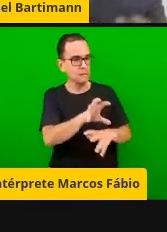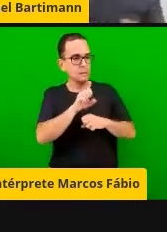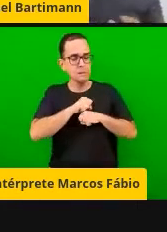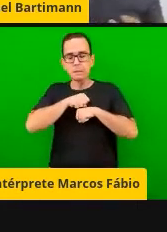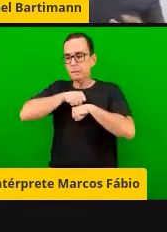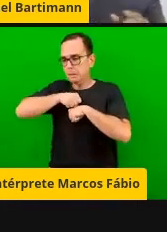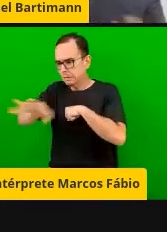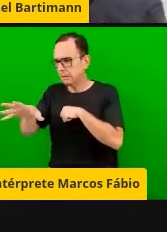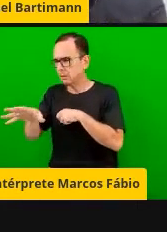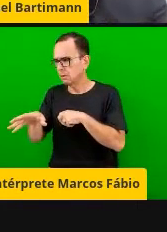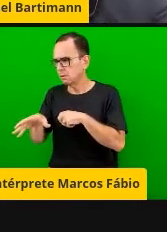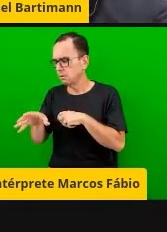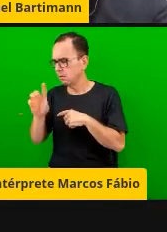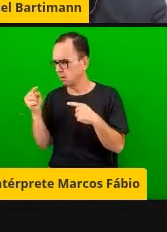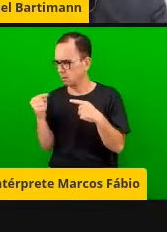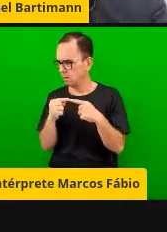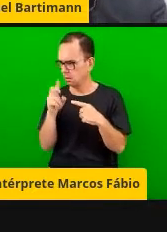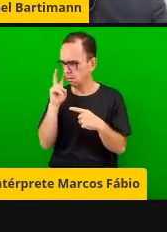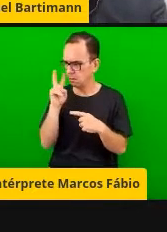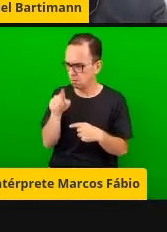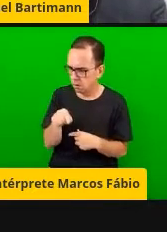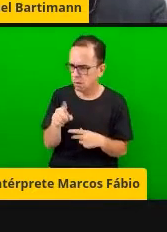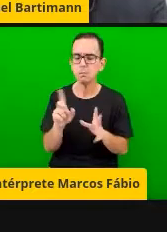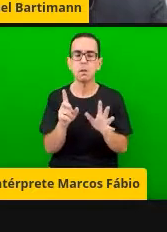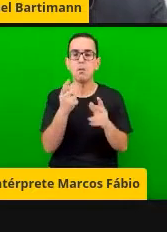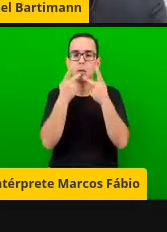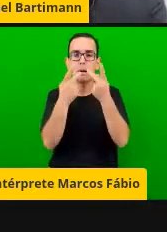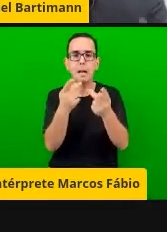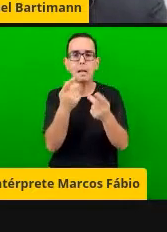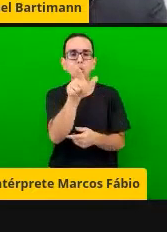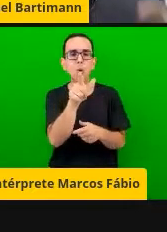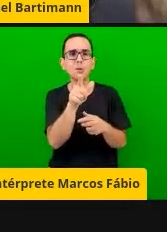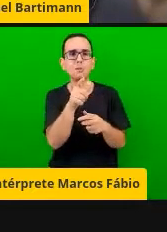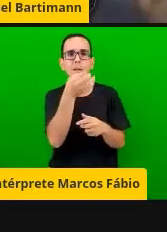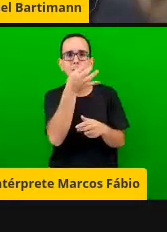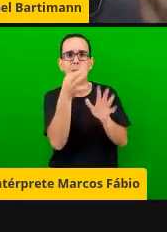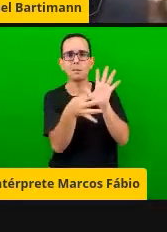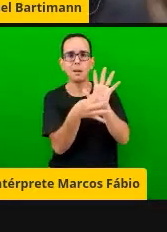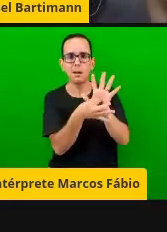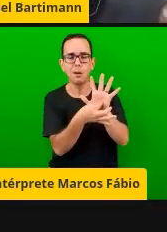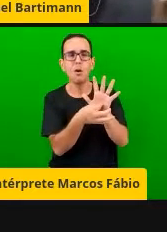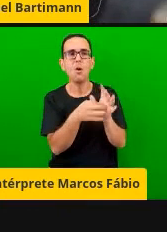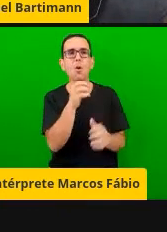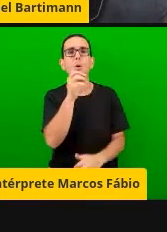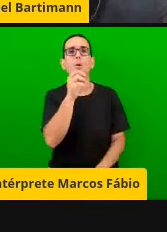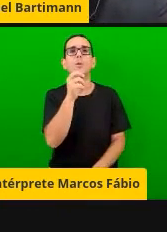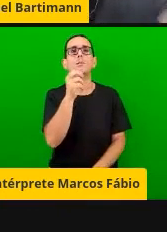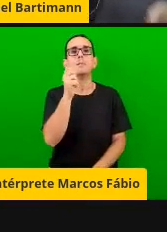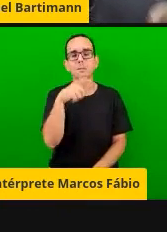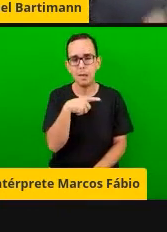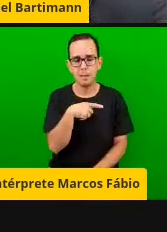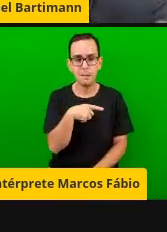exemplo, a história. E aí eu vou trazer uma citação do professor Eduardo Girotto, que fala assim no artigo dele: se não há